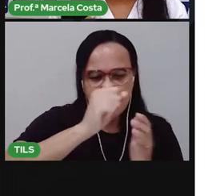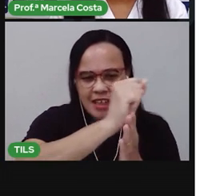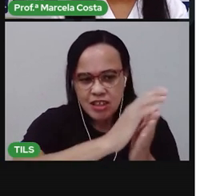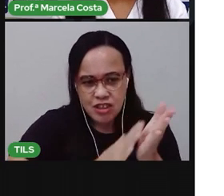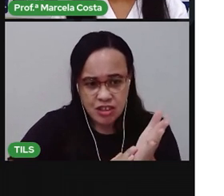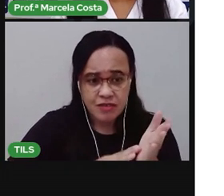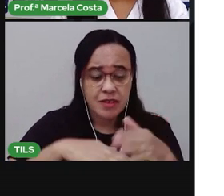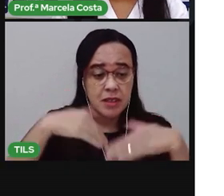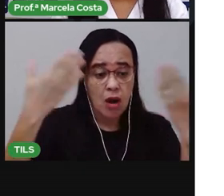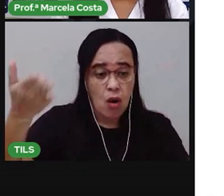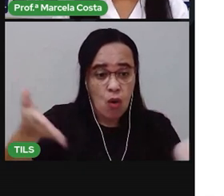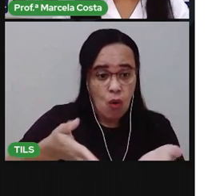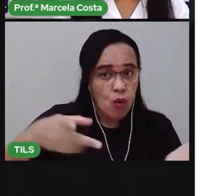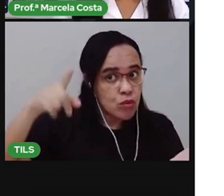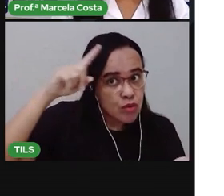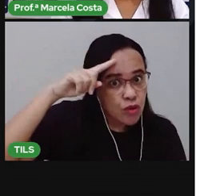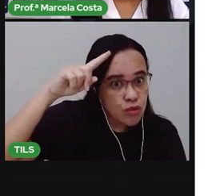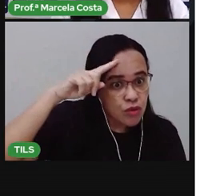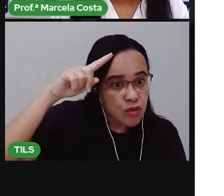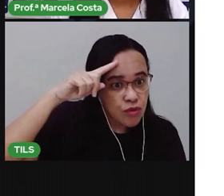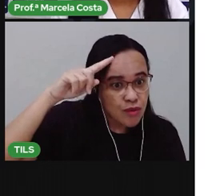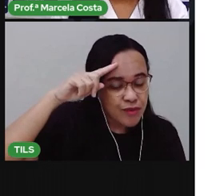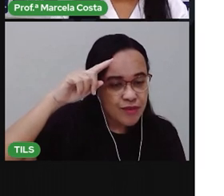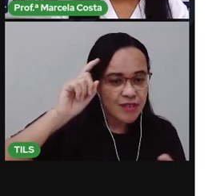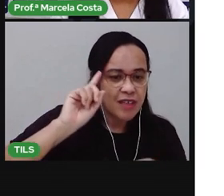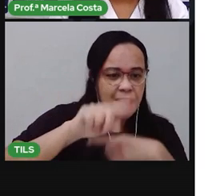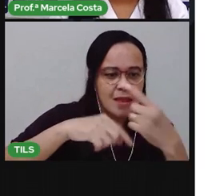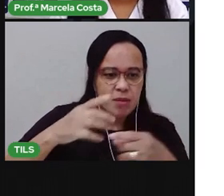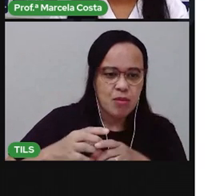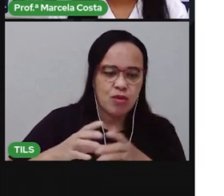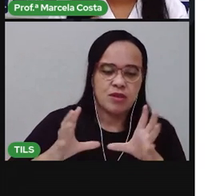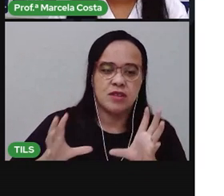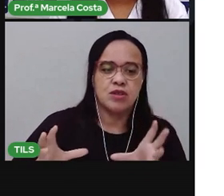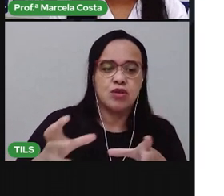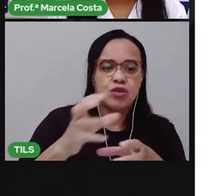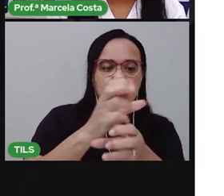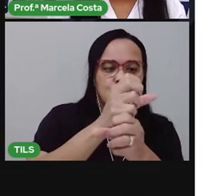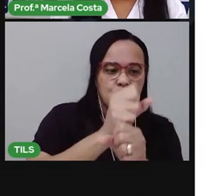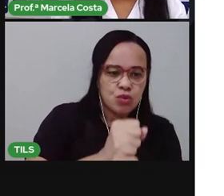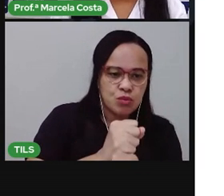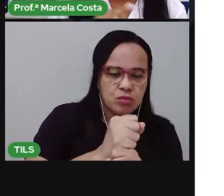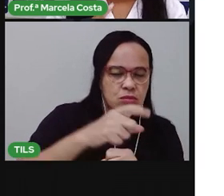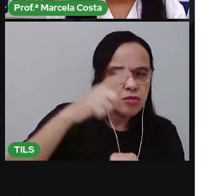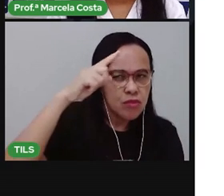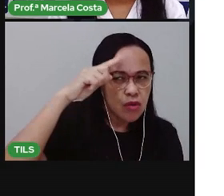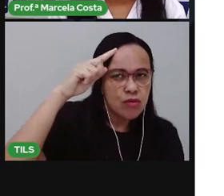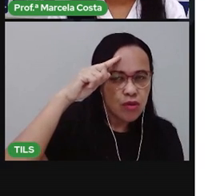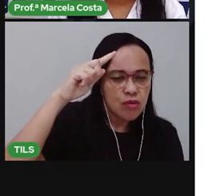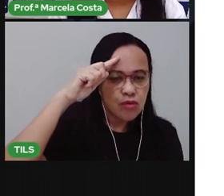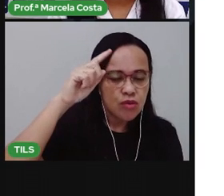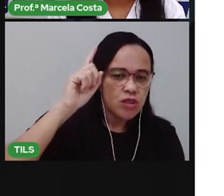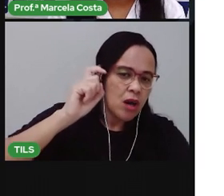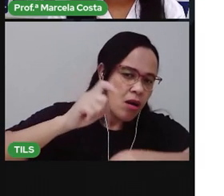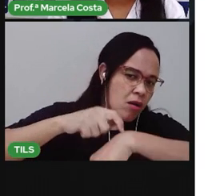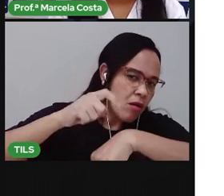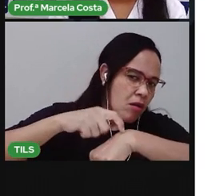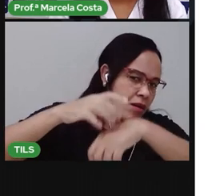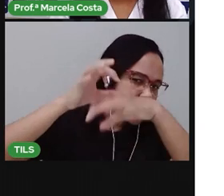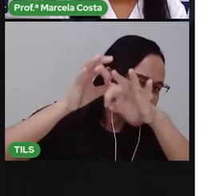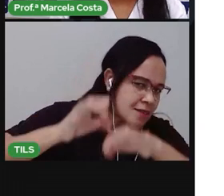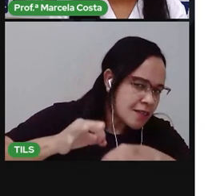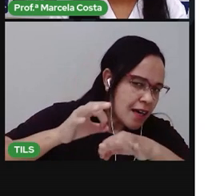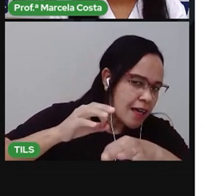nossa rotina diária. Que é o conjunto de tarefas que a realiza todos os dias, com horários definidos.